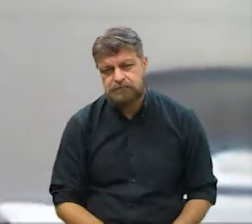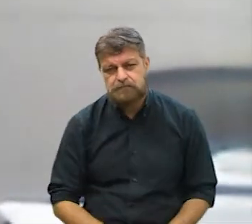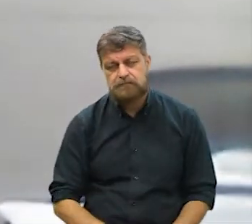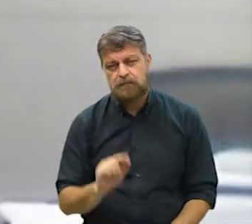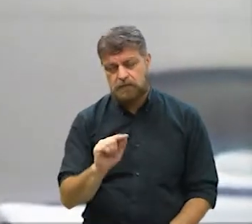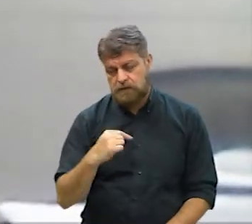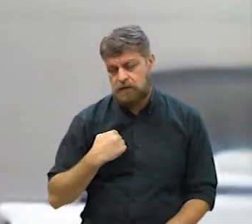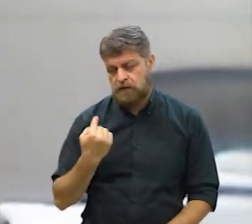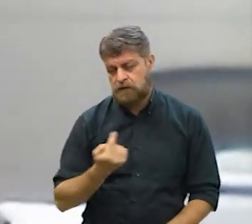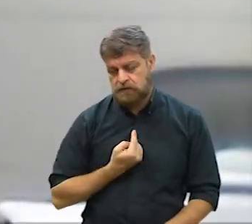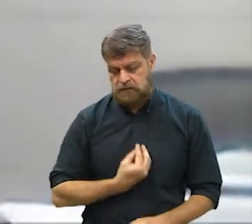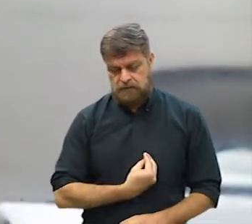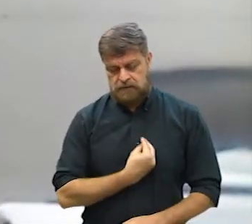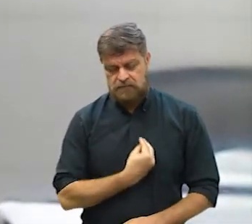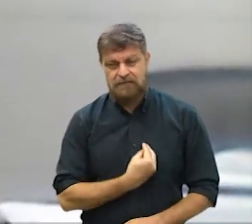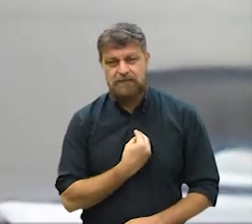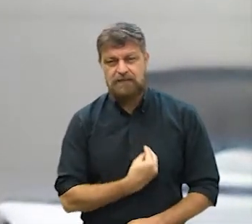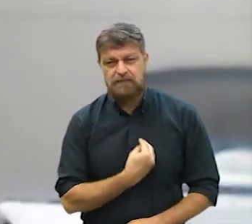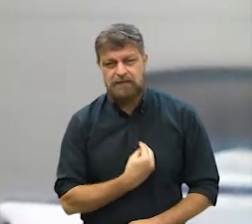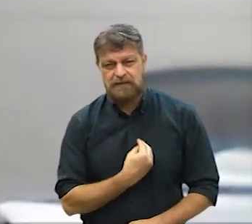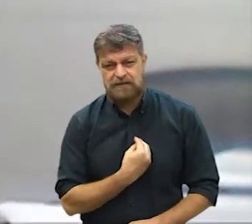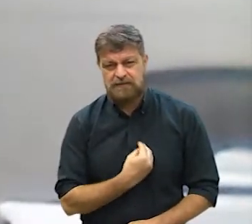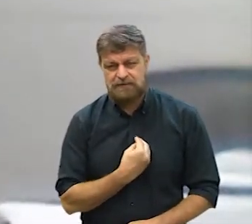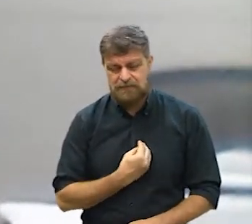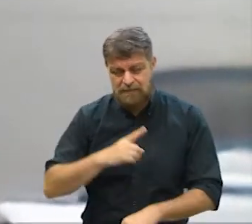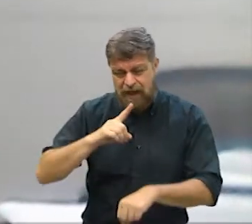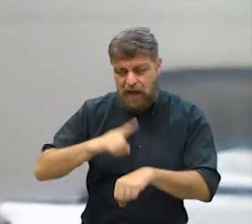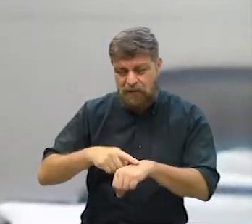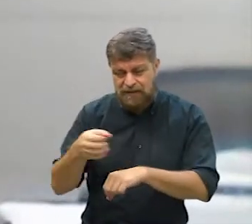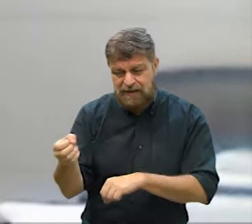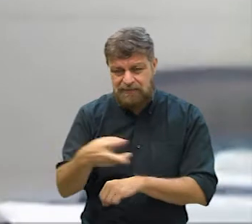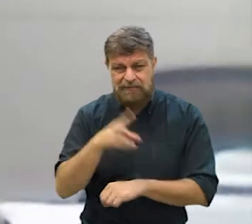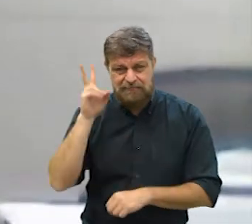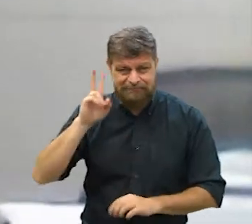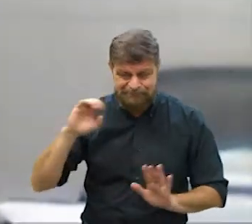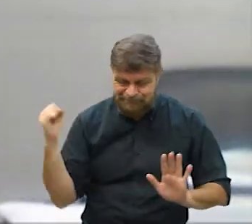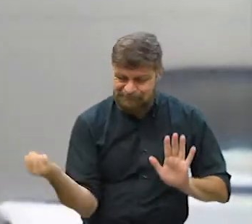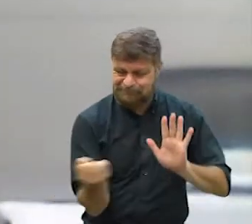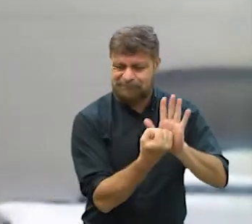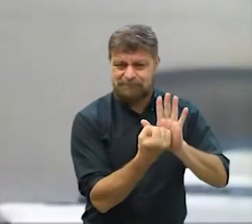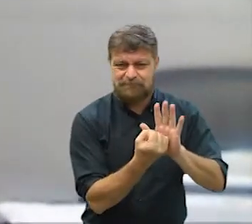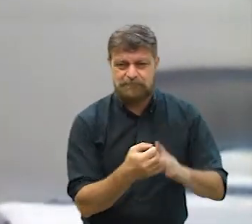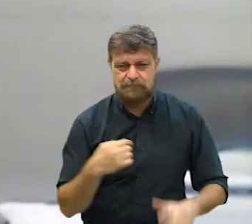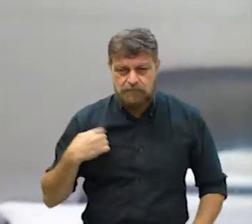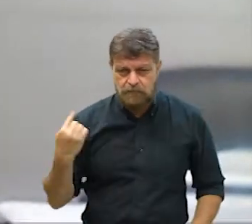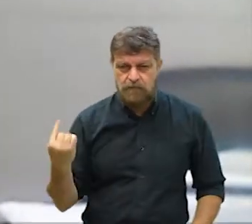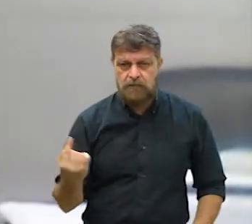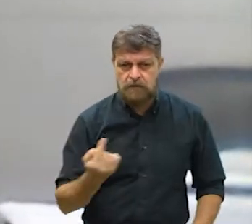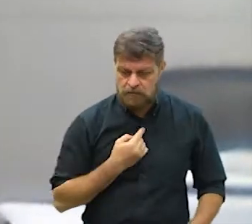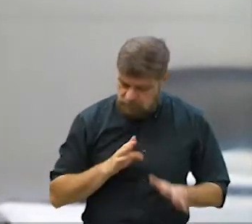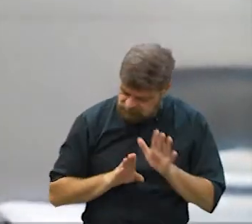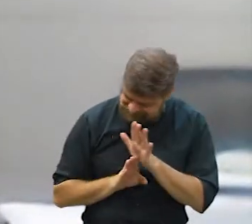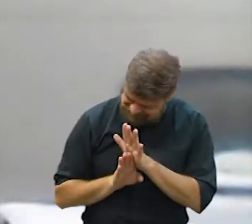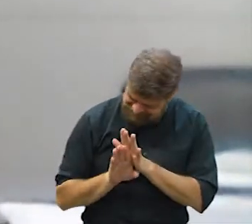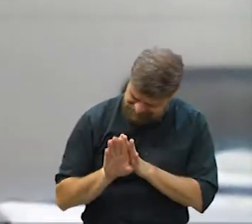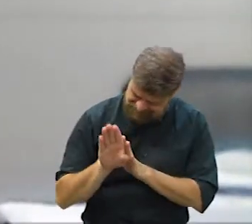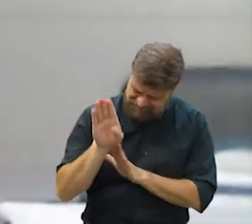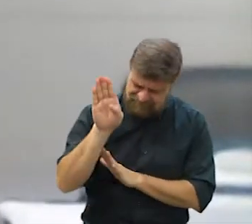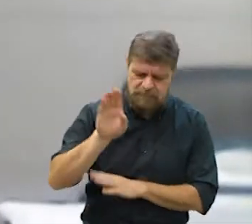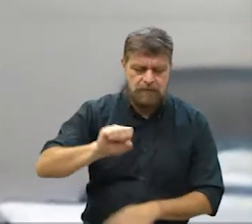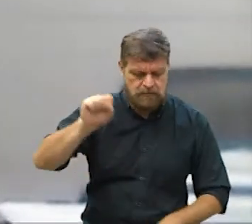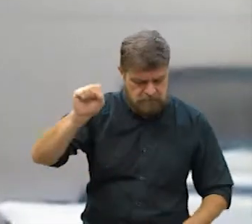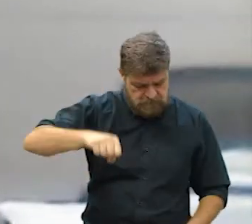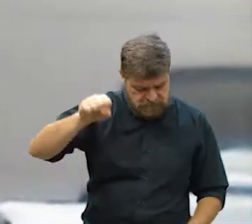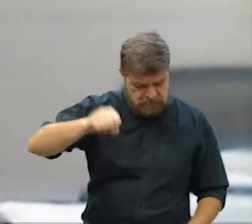tá? Que nós estamos vivendo aí um novo momento histórico, tá? Que nós vamos avançar, nós